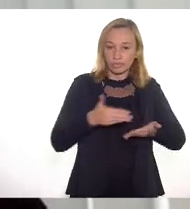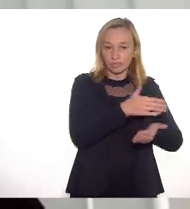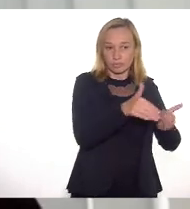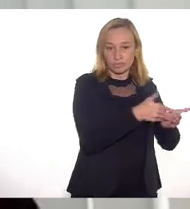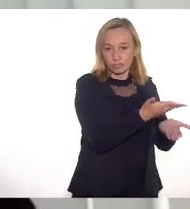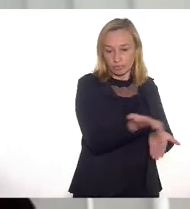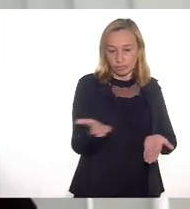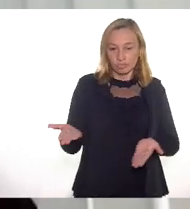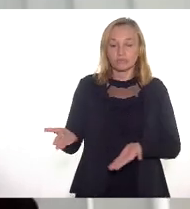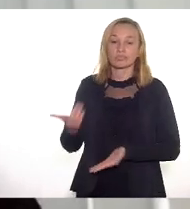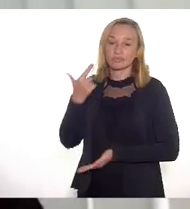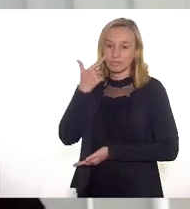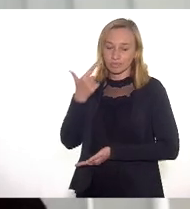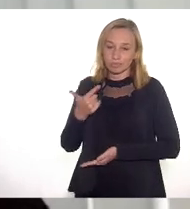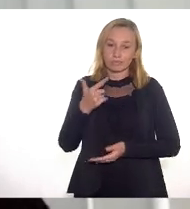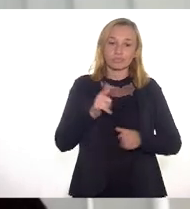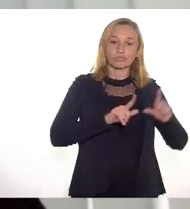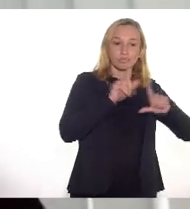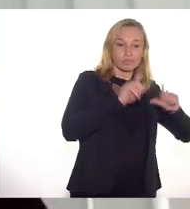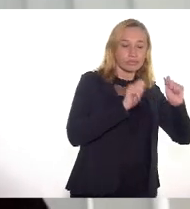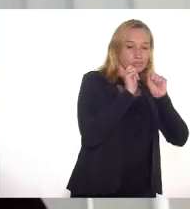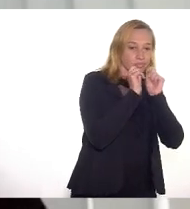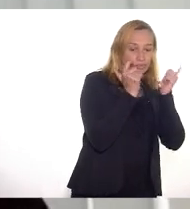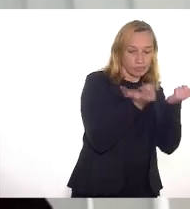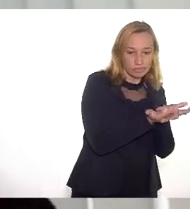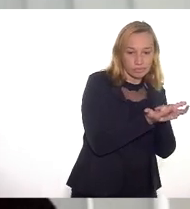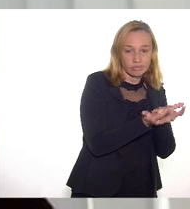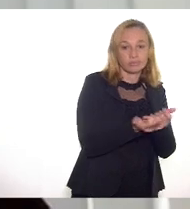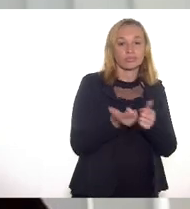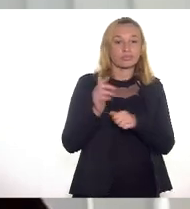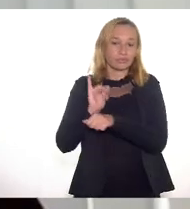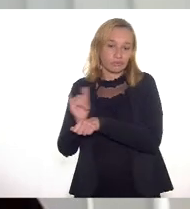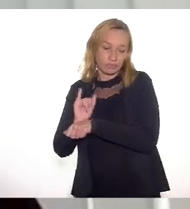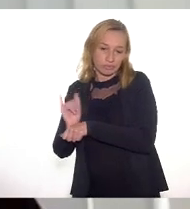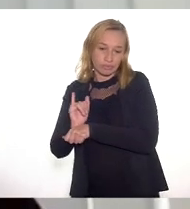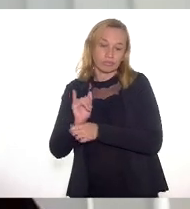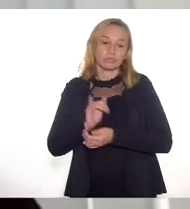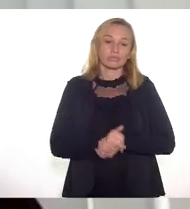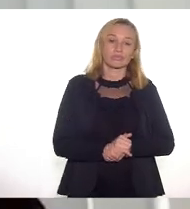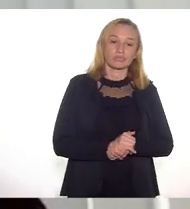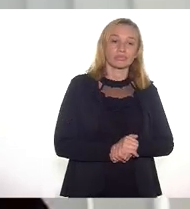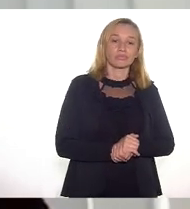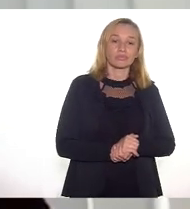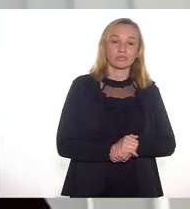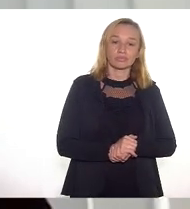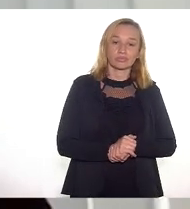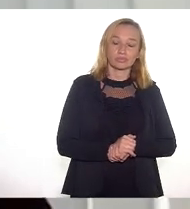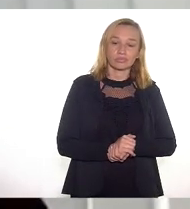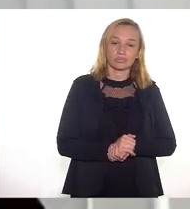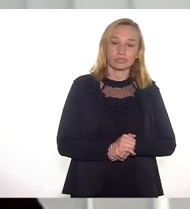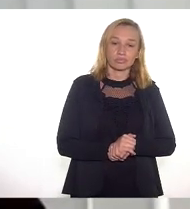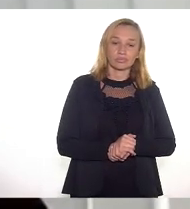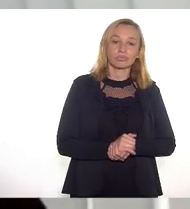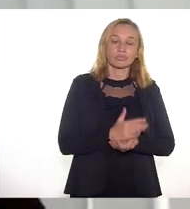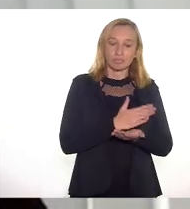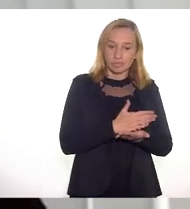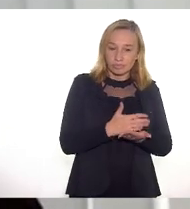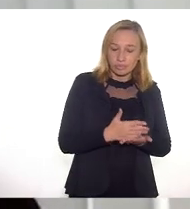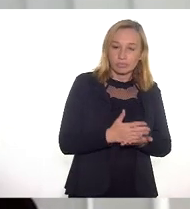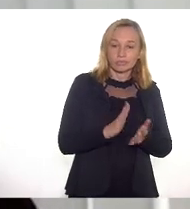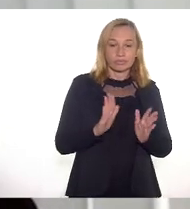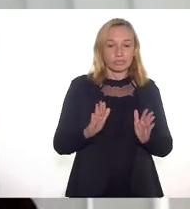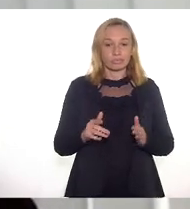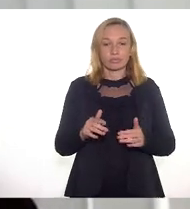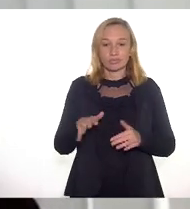que estão aqui assistindo pela TV Alerge, pelo YouTube, para participarem, para recomendarem